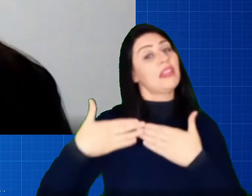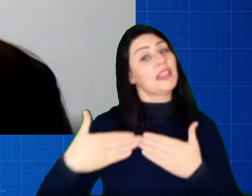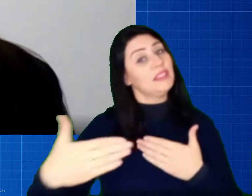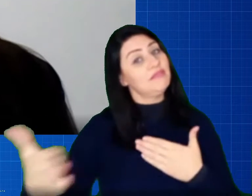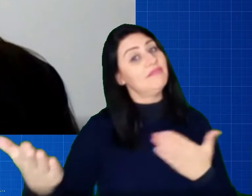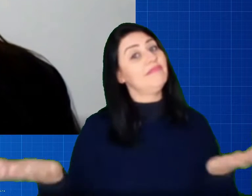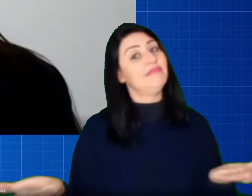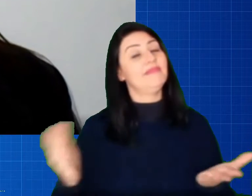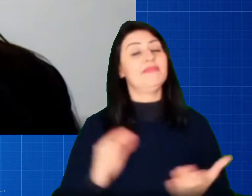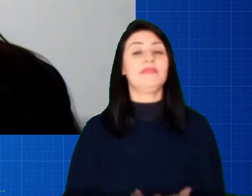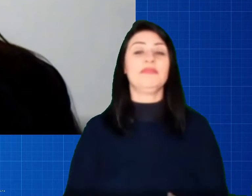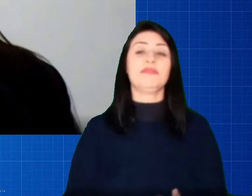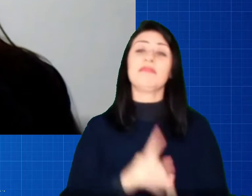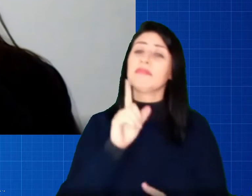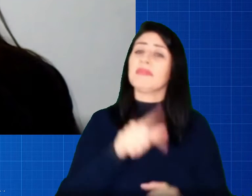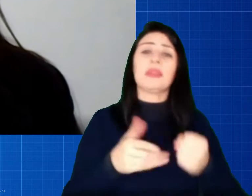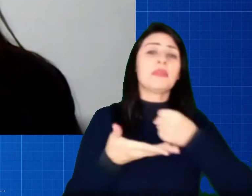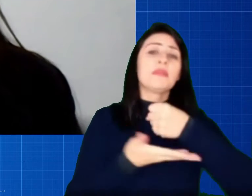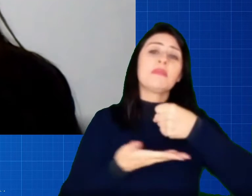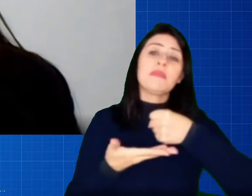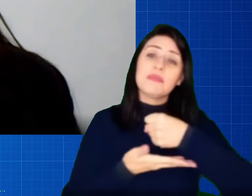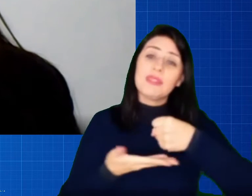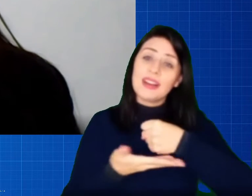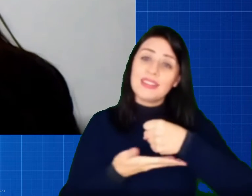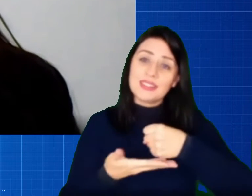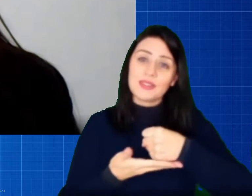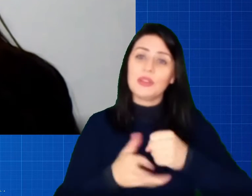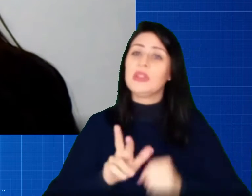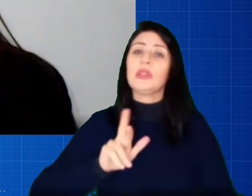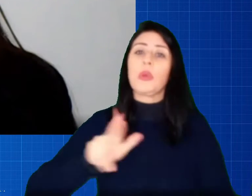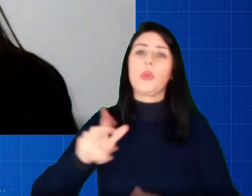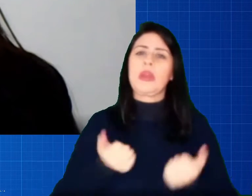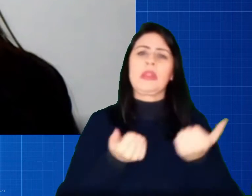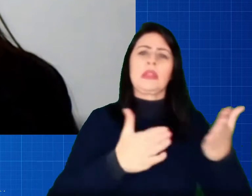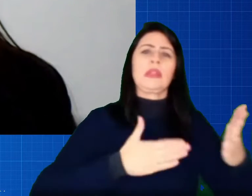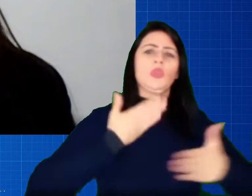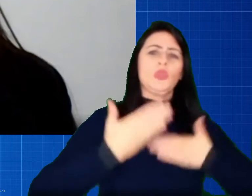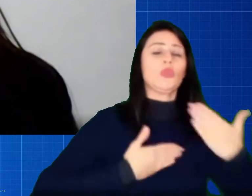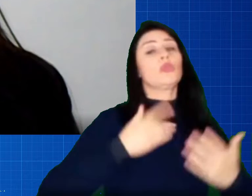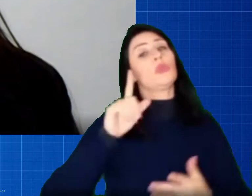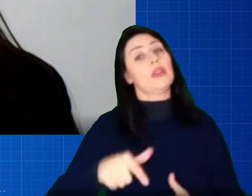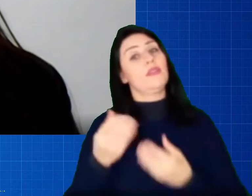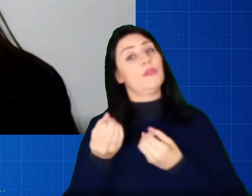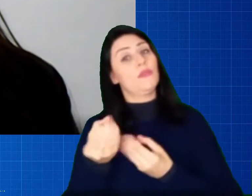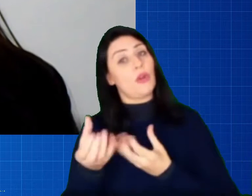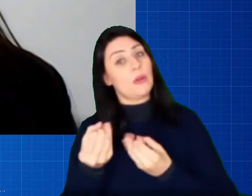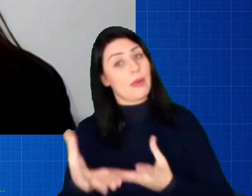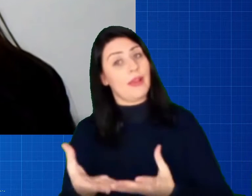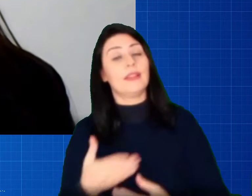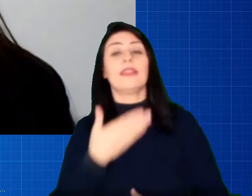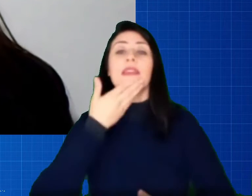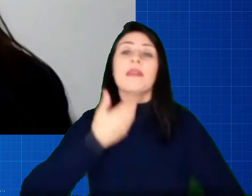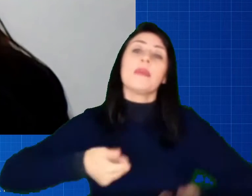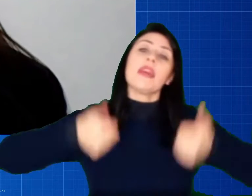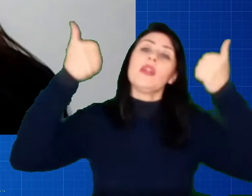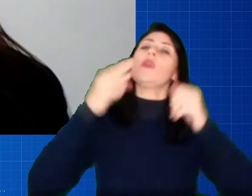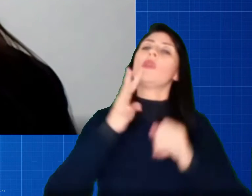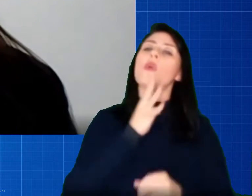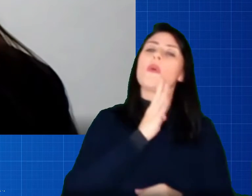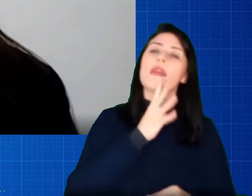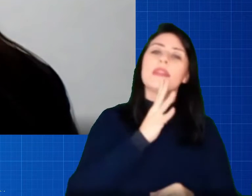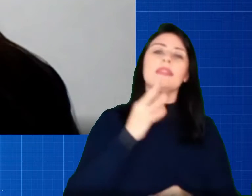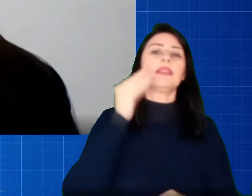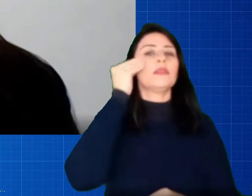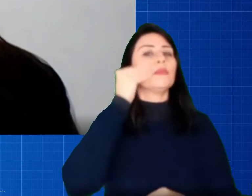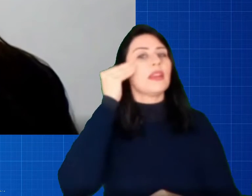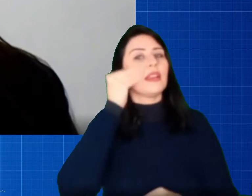frente. E é uma coisa tão básica, né? Então, assim, não é para chocar, é para informar. Então, assim, é melhor que você que conheça a